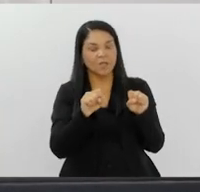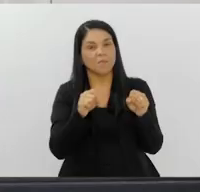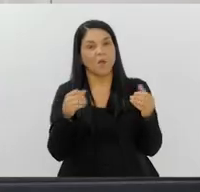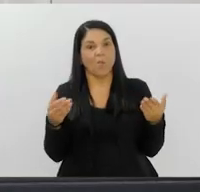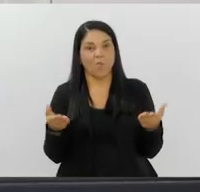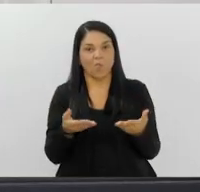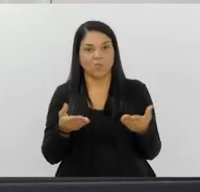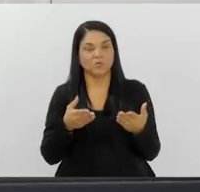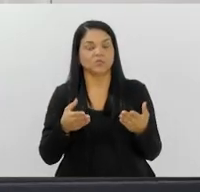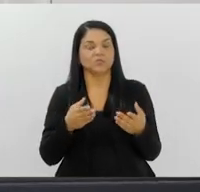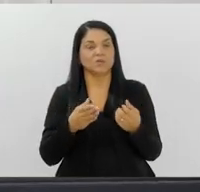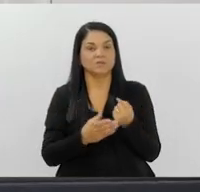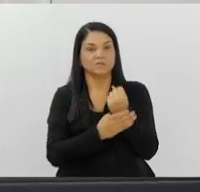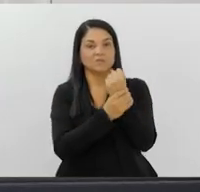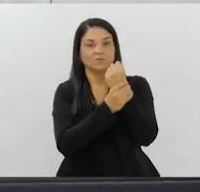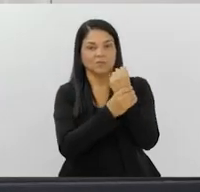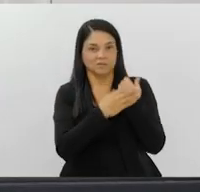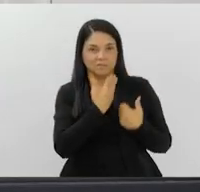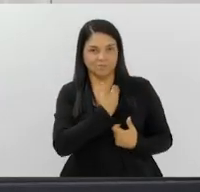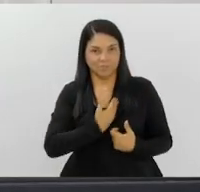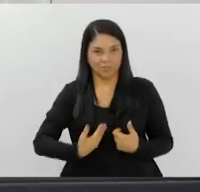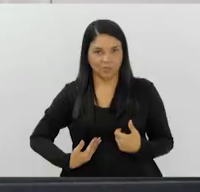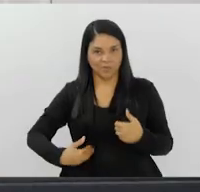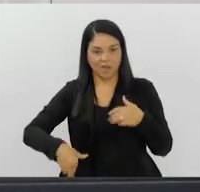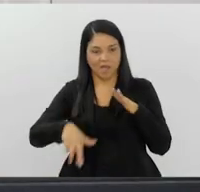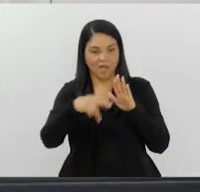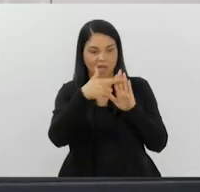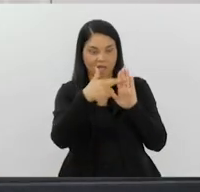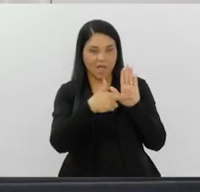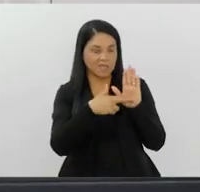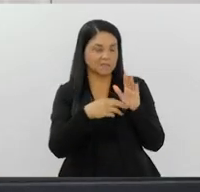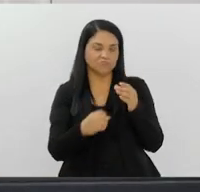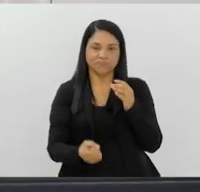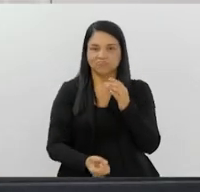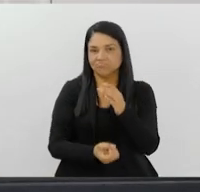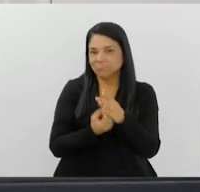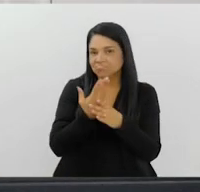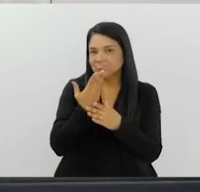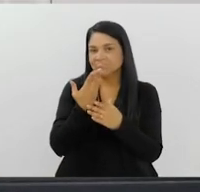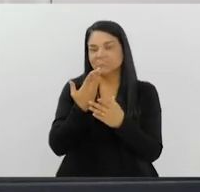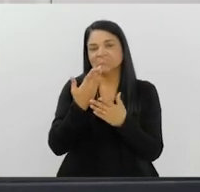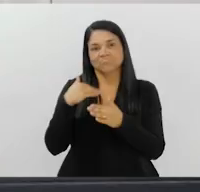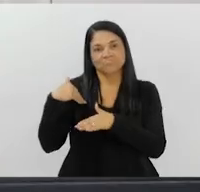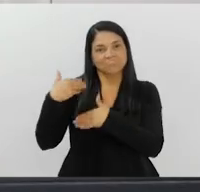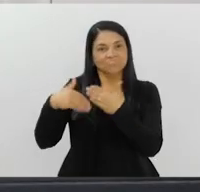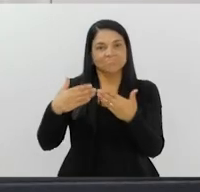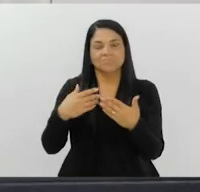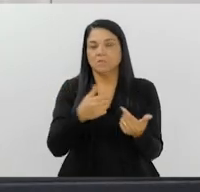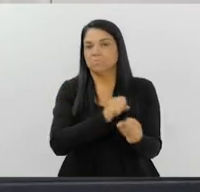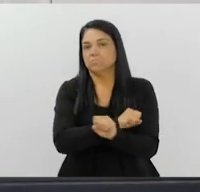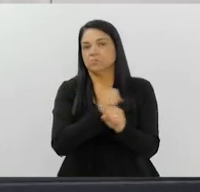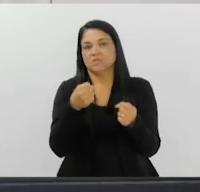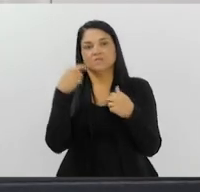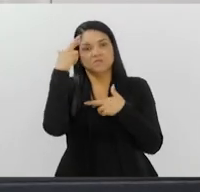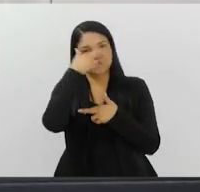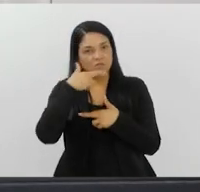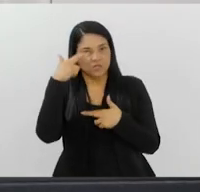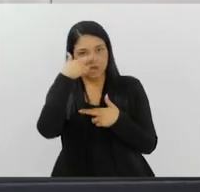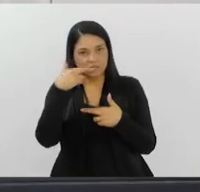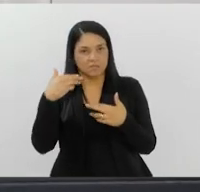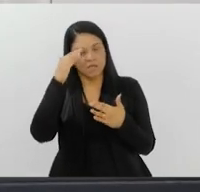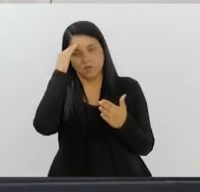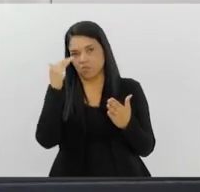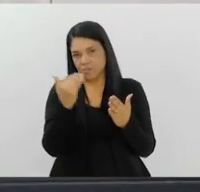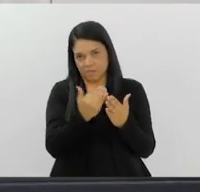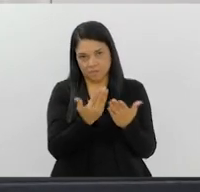pública com as vossas normas a gente não pode criar um procedimento depois é impossível de de fiscalizar de fazer cumprir etc